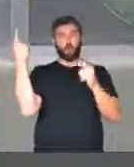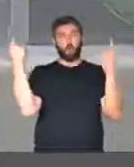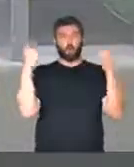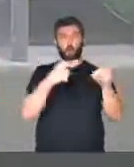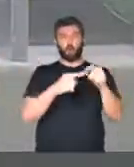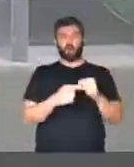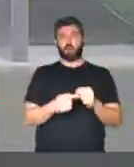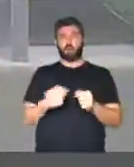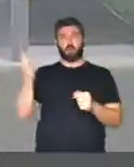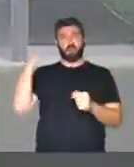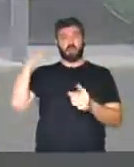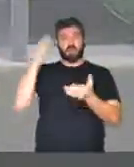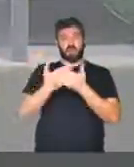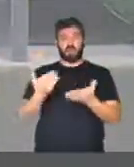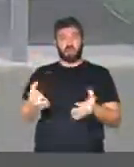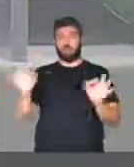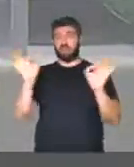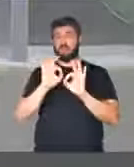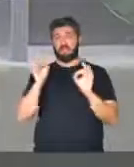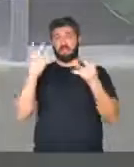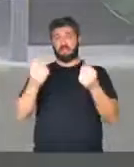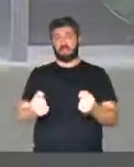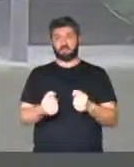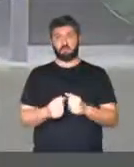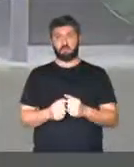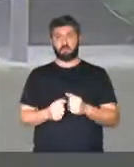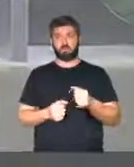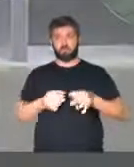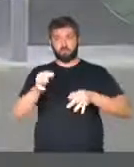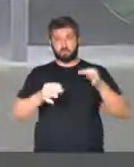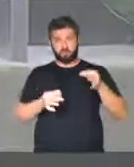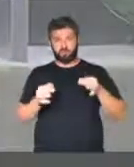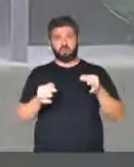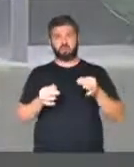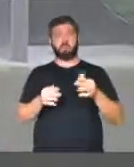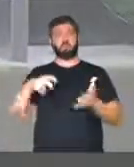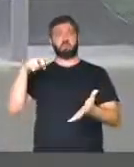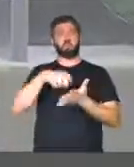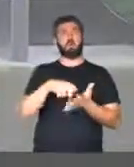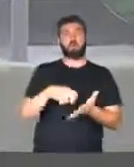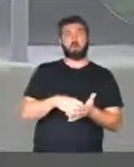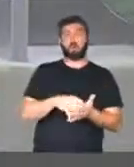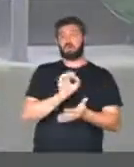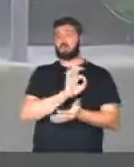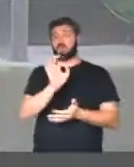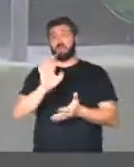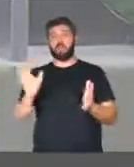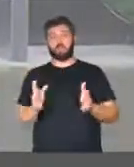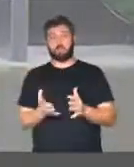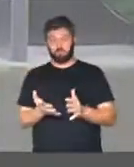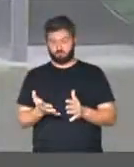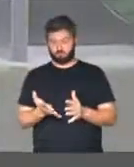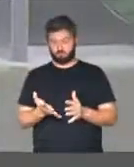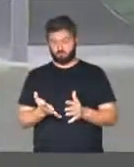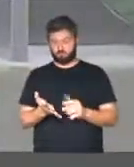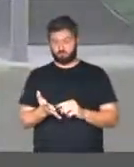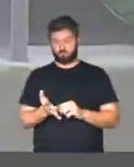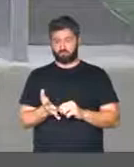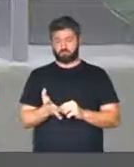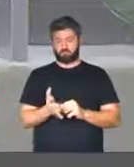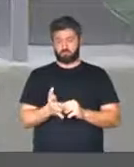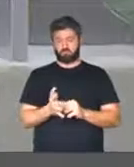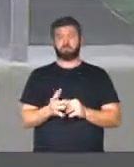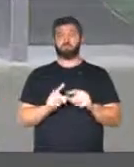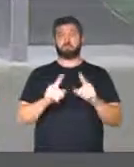Nenhuma das denúncias até hoje foram julgadas e ele foi condenado em nenhum dos processos. Mas faça